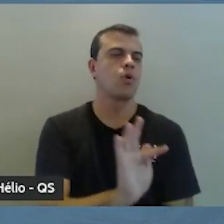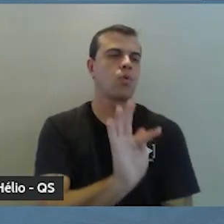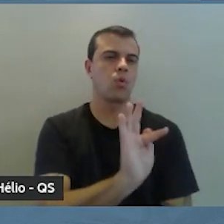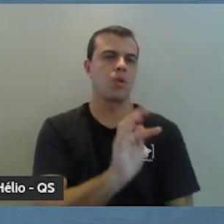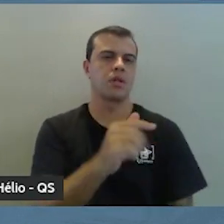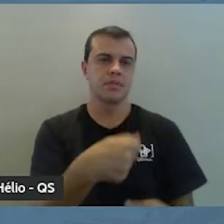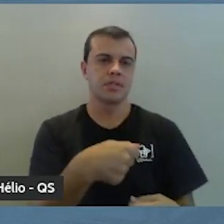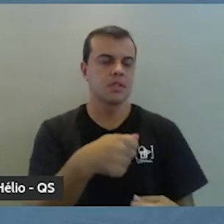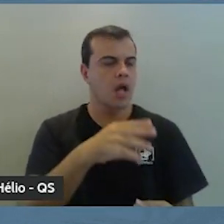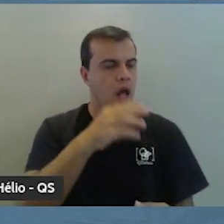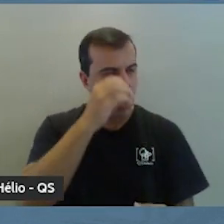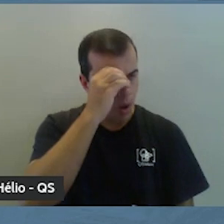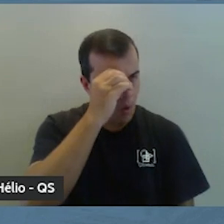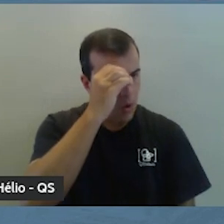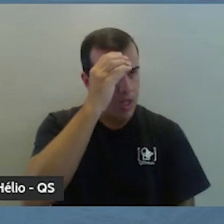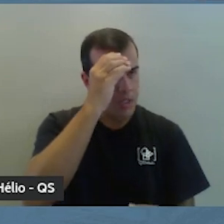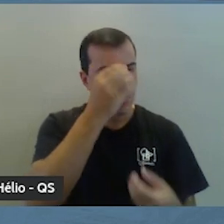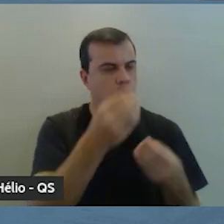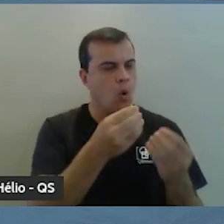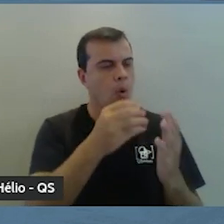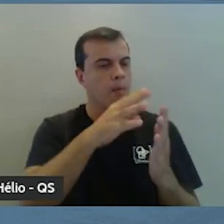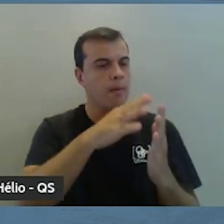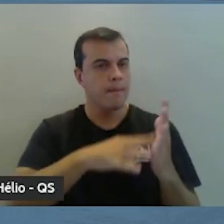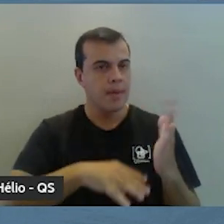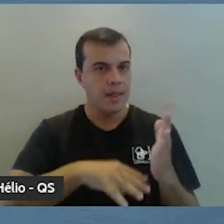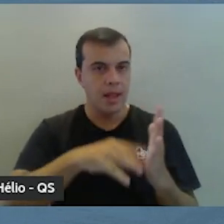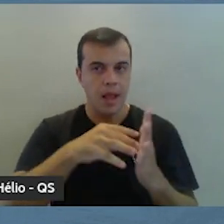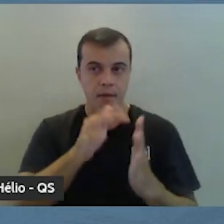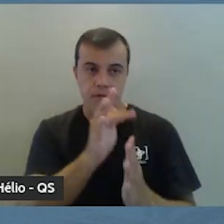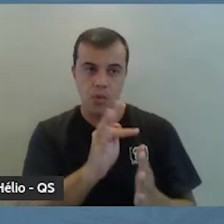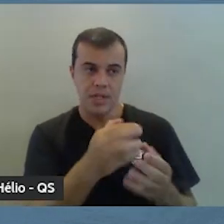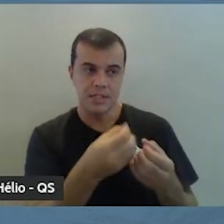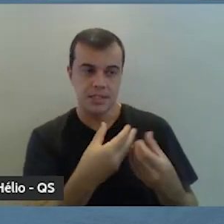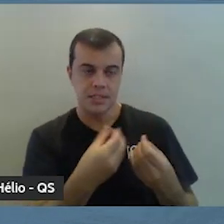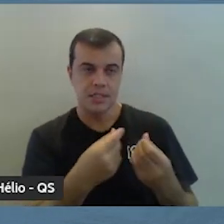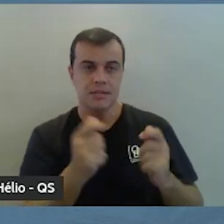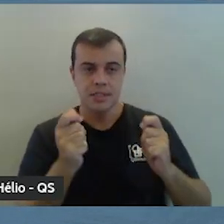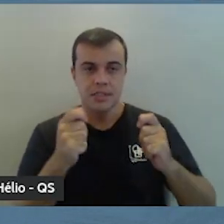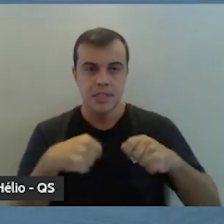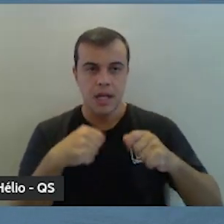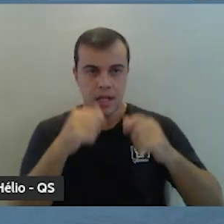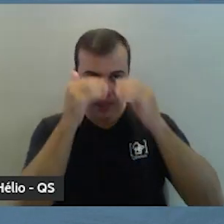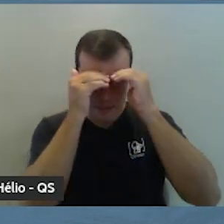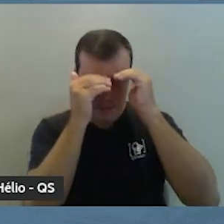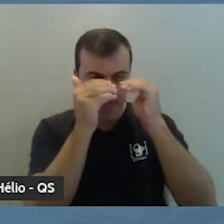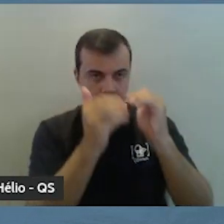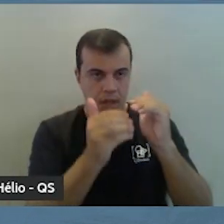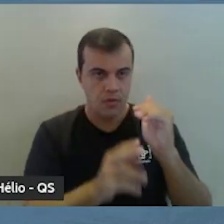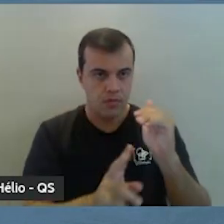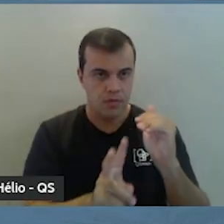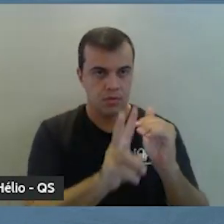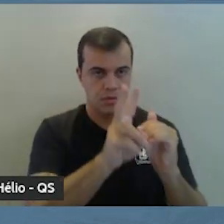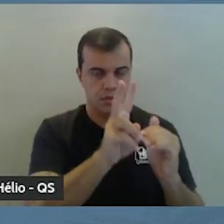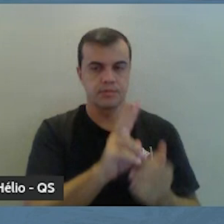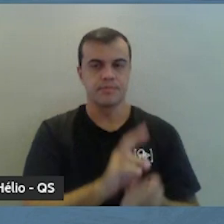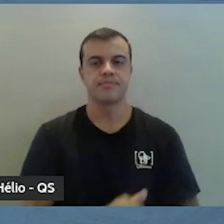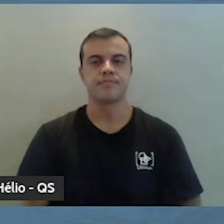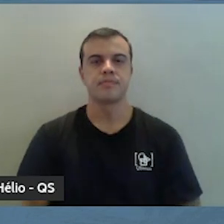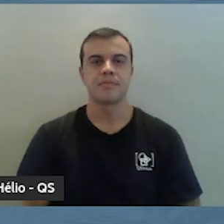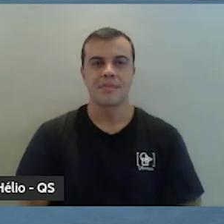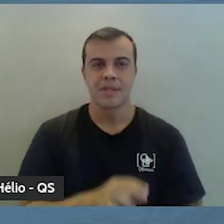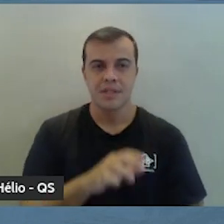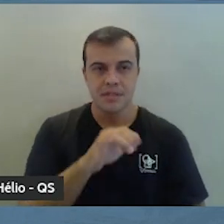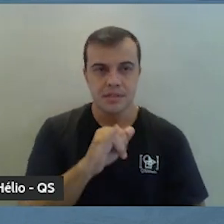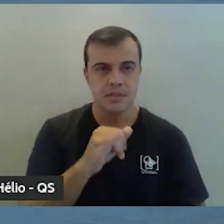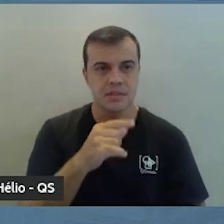o conhecimento de como se pinta academicamente para você ser respeitado, valorizado como pintor. Então, se você